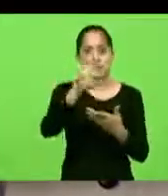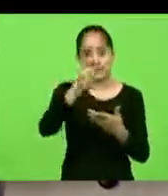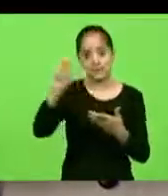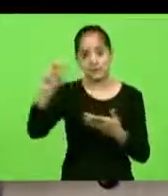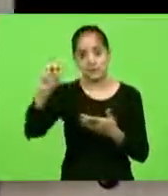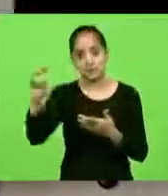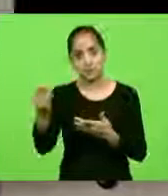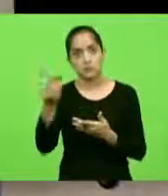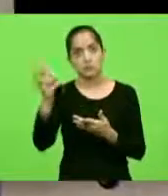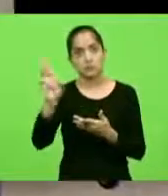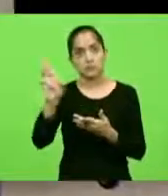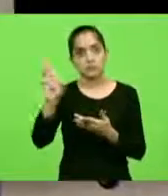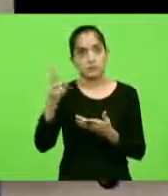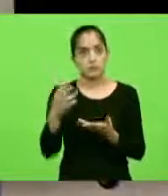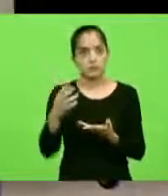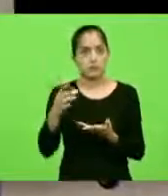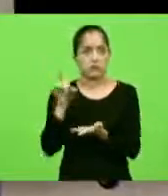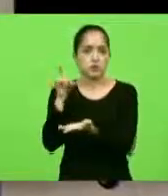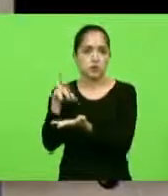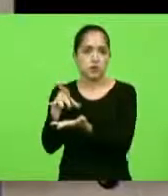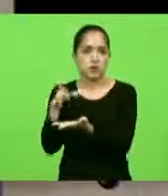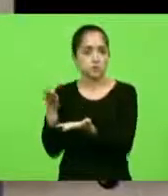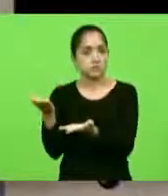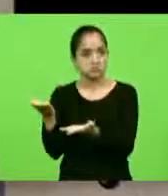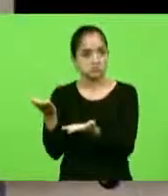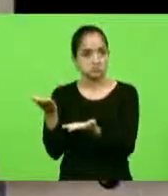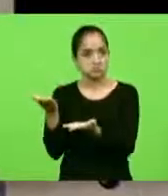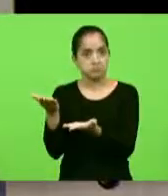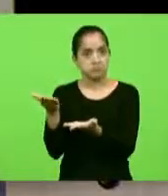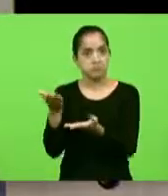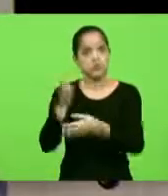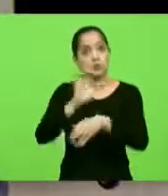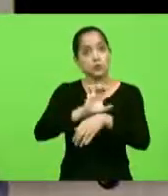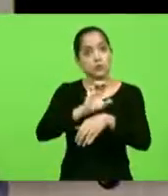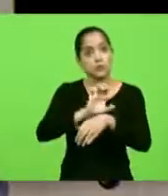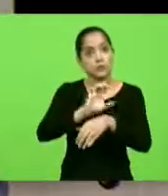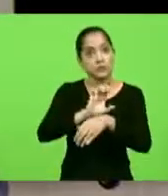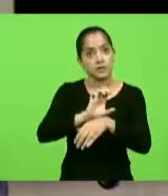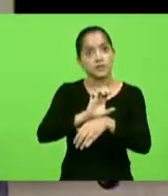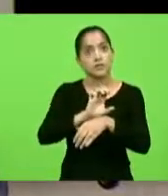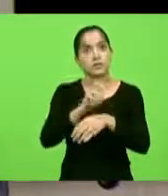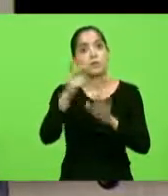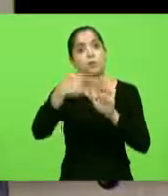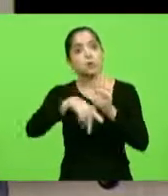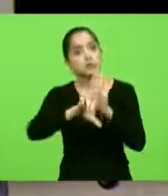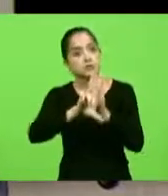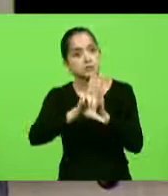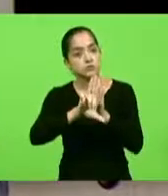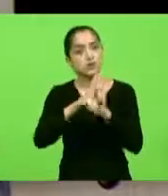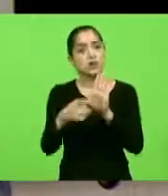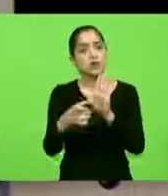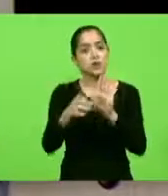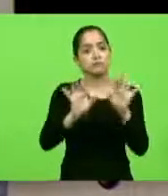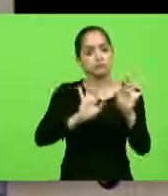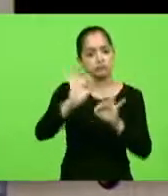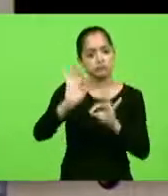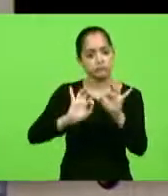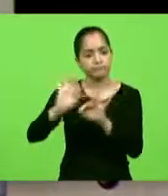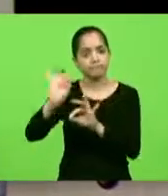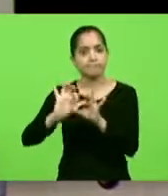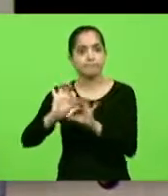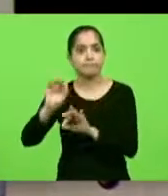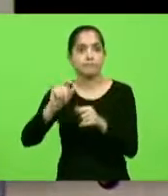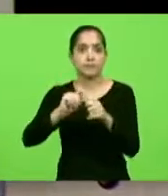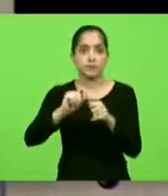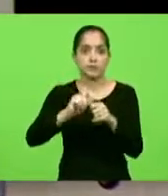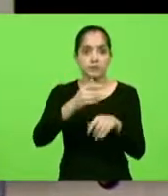tese de sobra para que o governo do Estado possa, através de um projeto de lei, fazer a execução